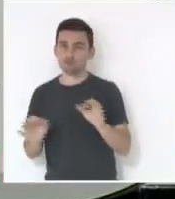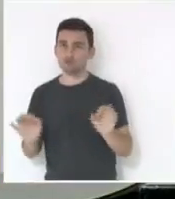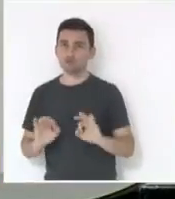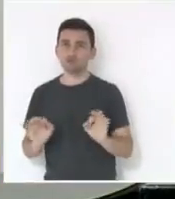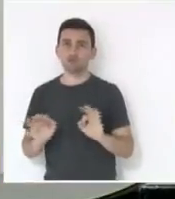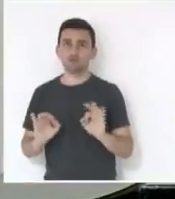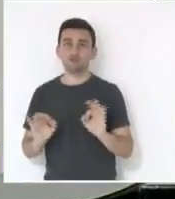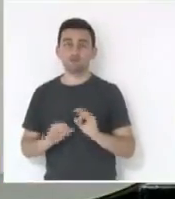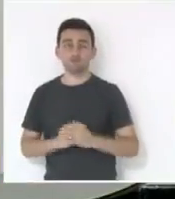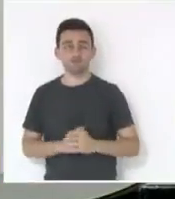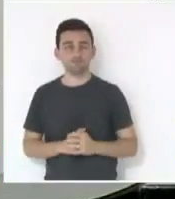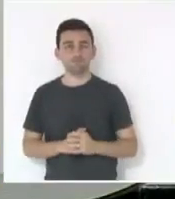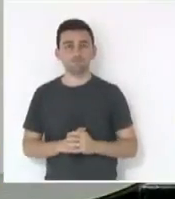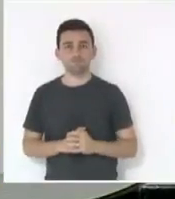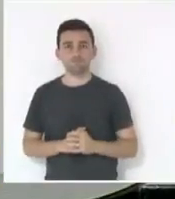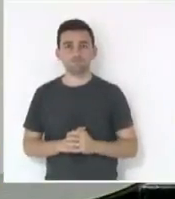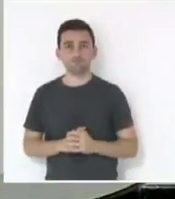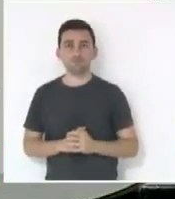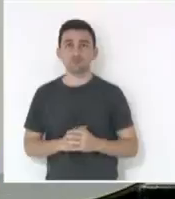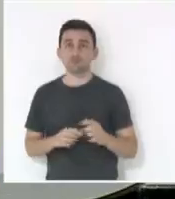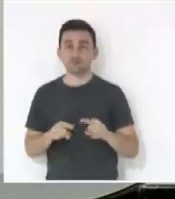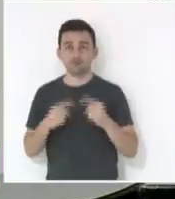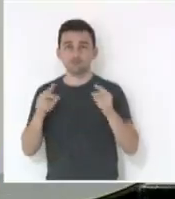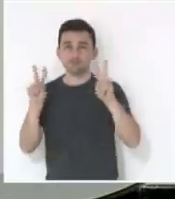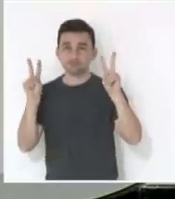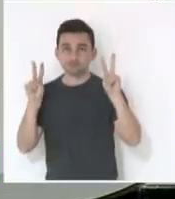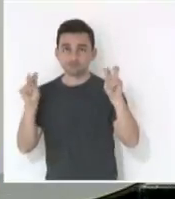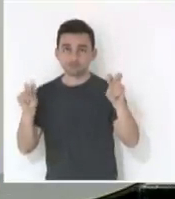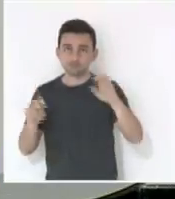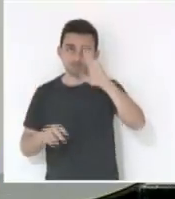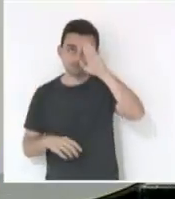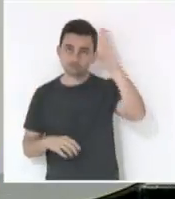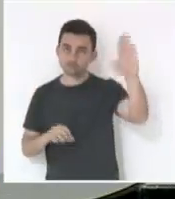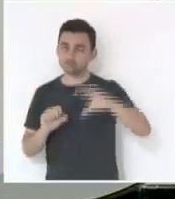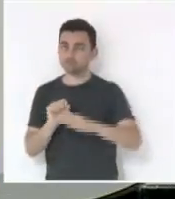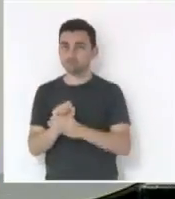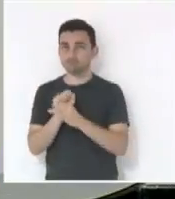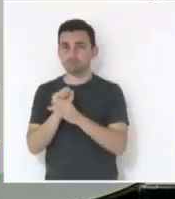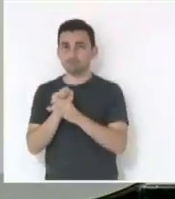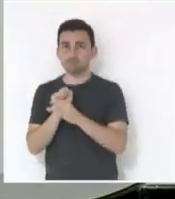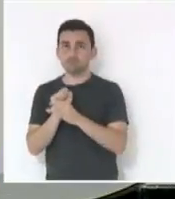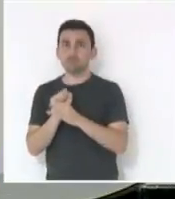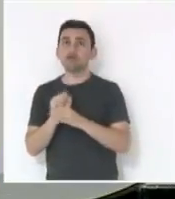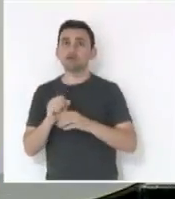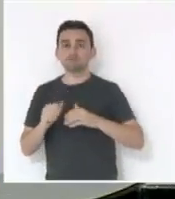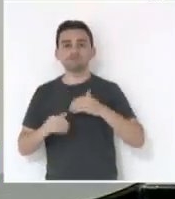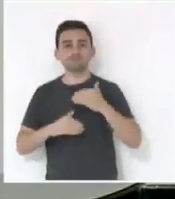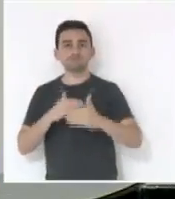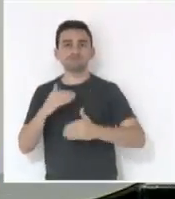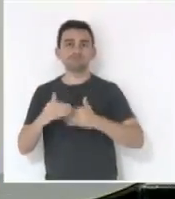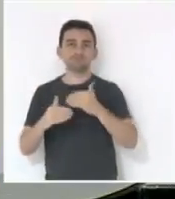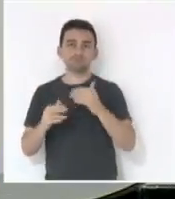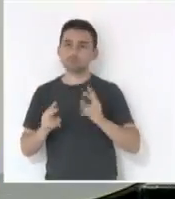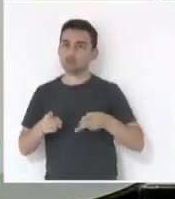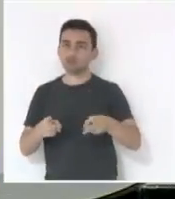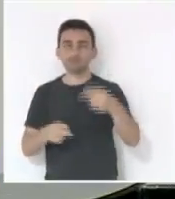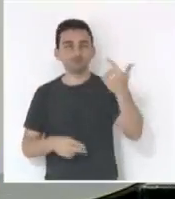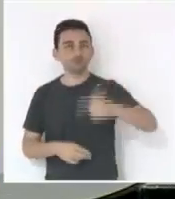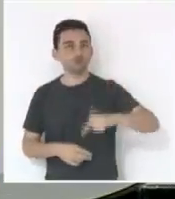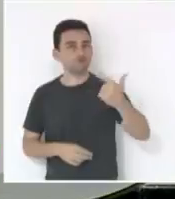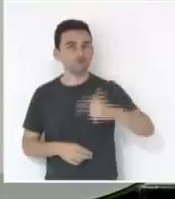população catarinense. Então, esses temas, principalmente da área da segurança, cada vez se tornarão mais